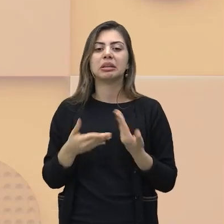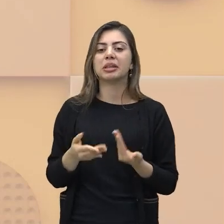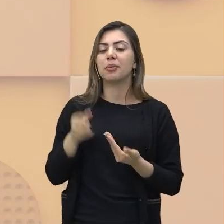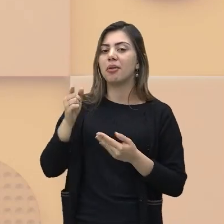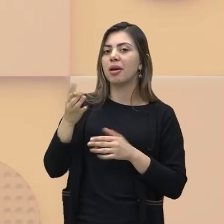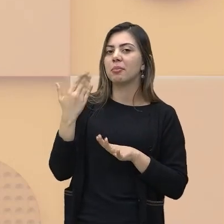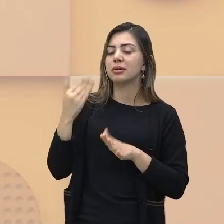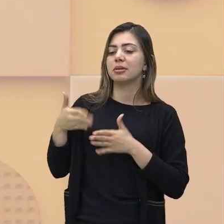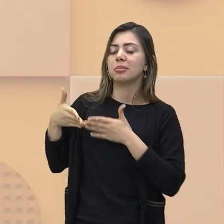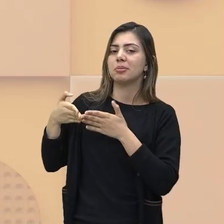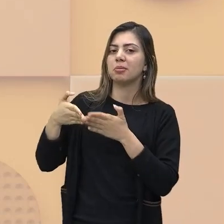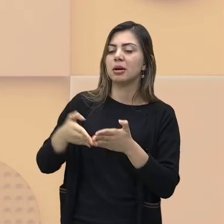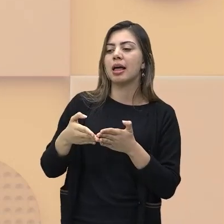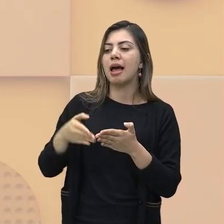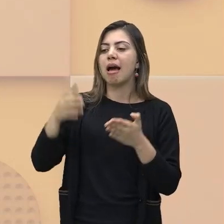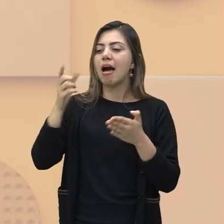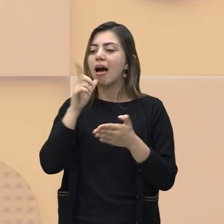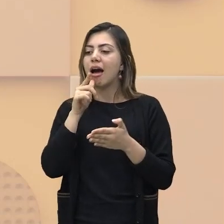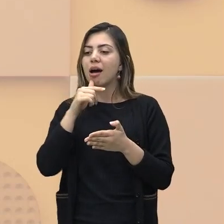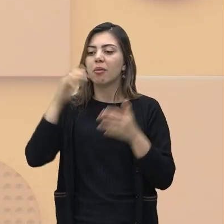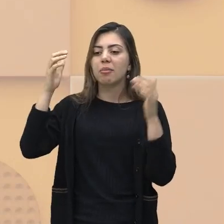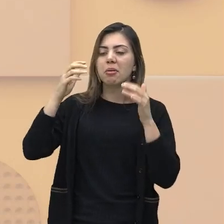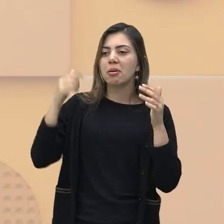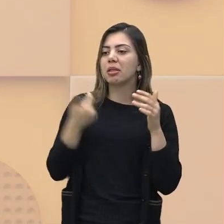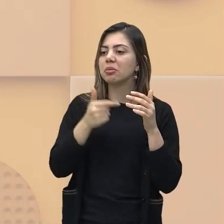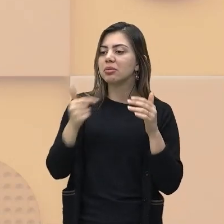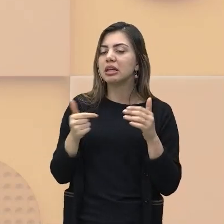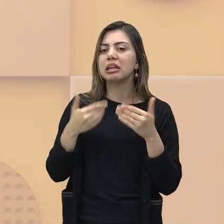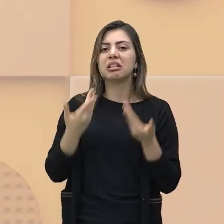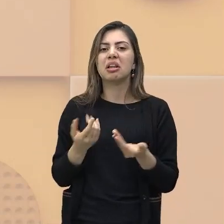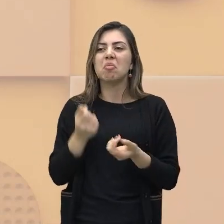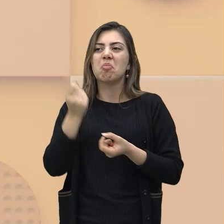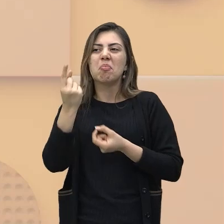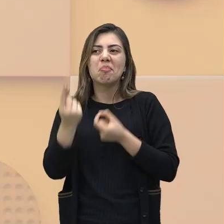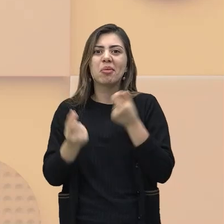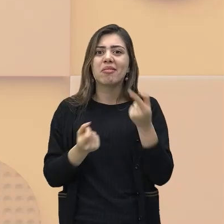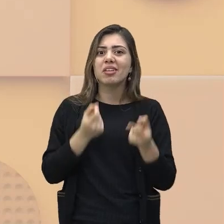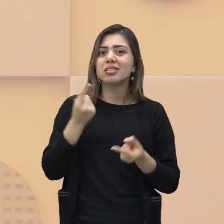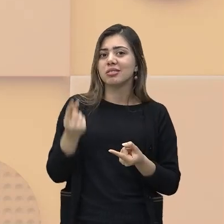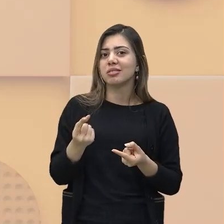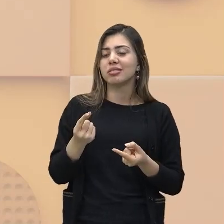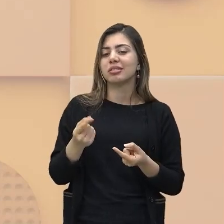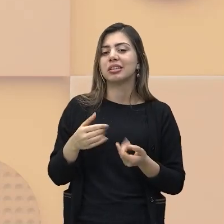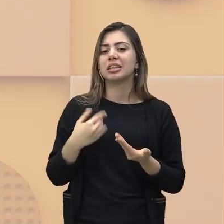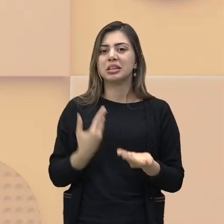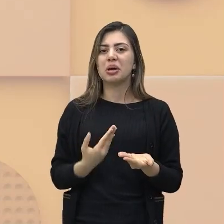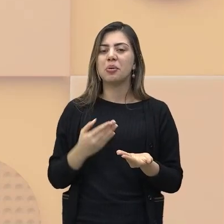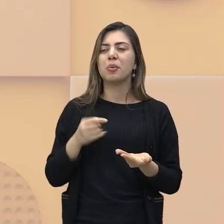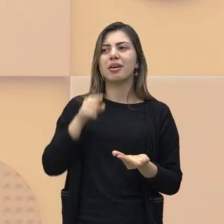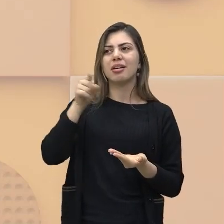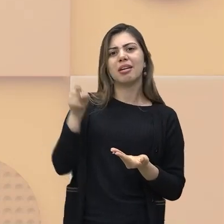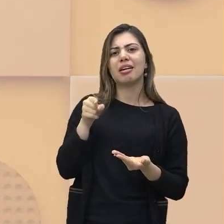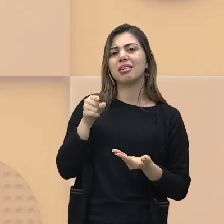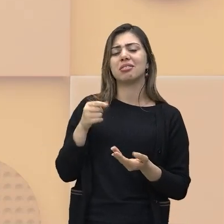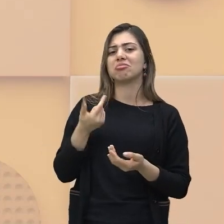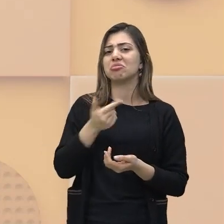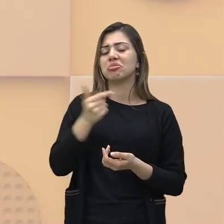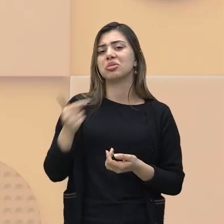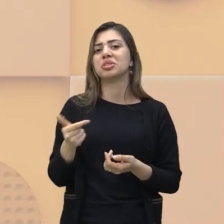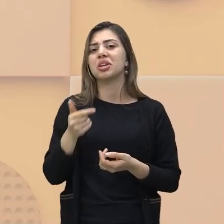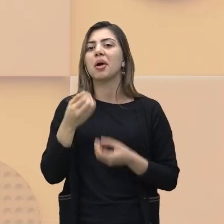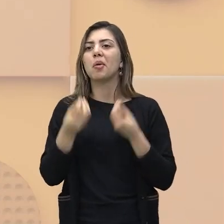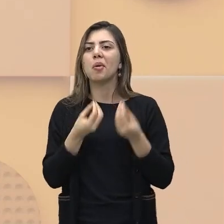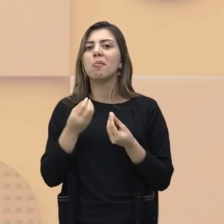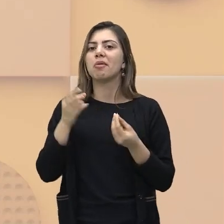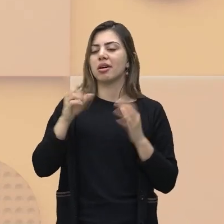água potável para ser utilizada, tomavam menos banho ainda. Então, nós poderíamos dizer que eles não eram civilizados, né? Que eles não tinham uma certa